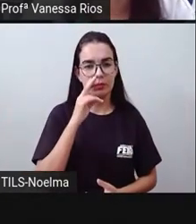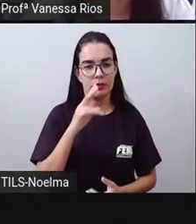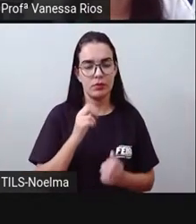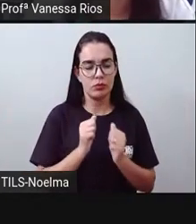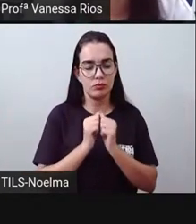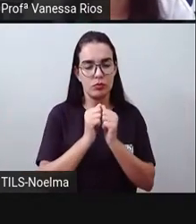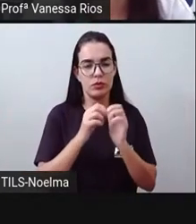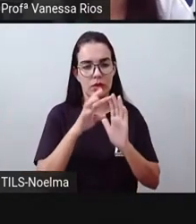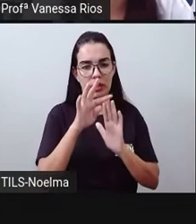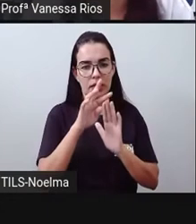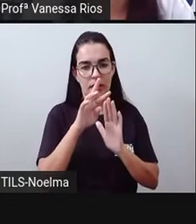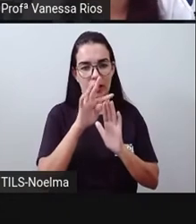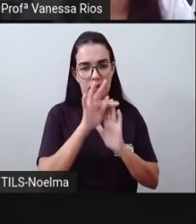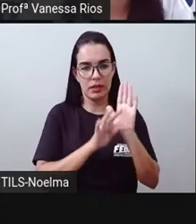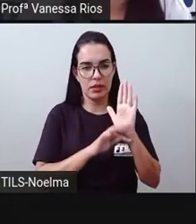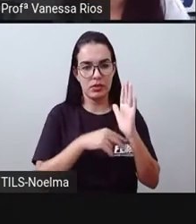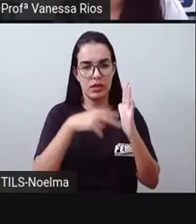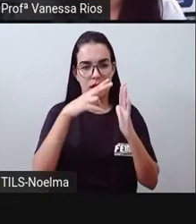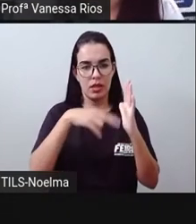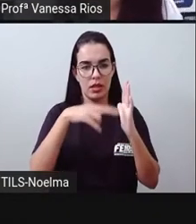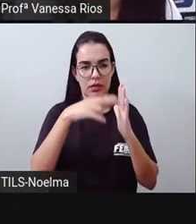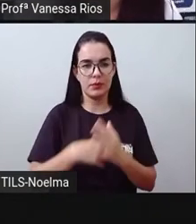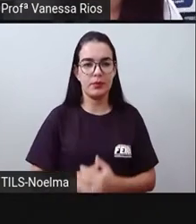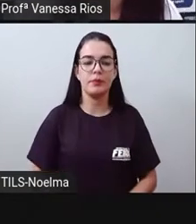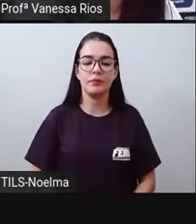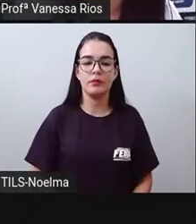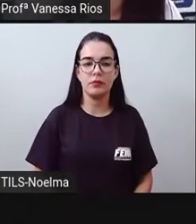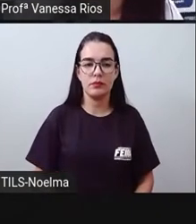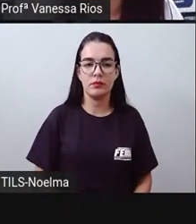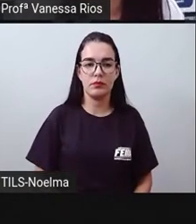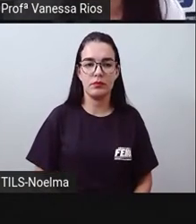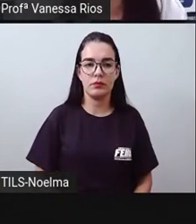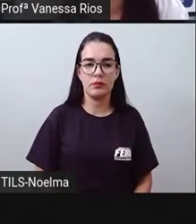a leitura junto comigo, treine aí a sua oralidade.